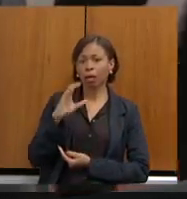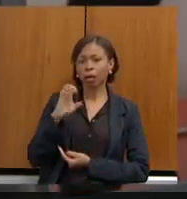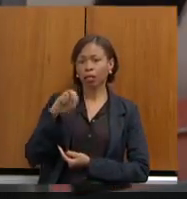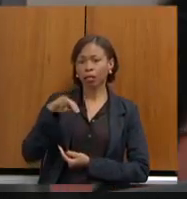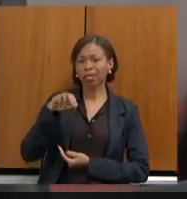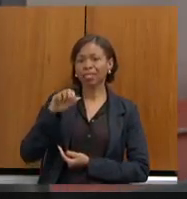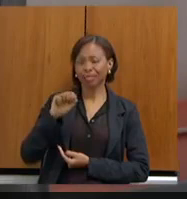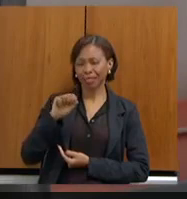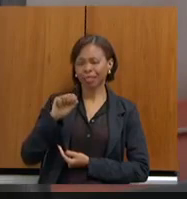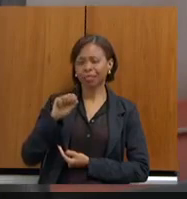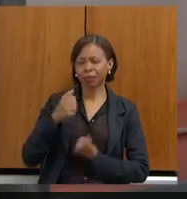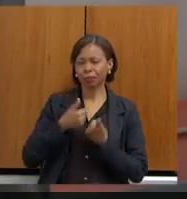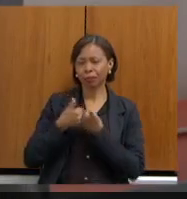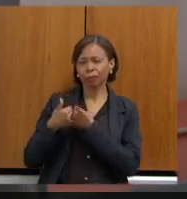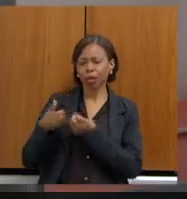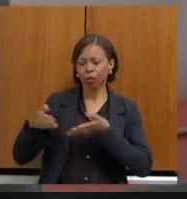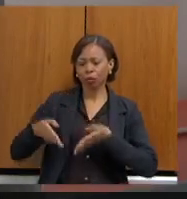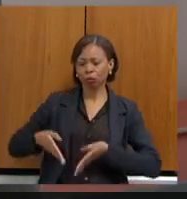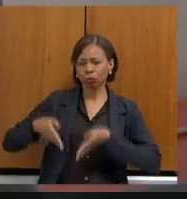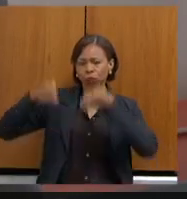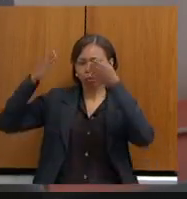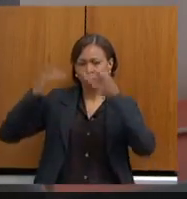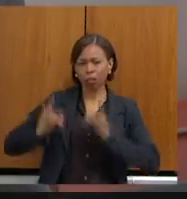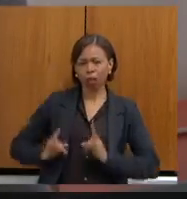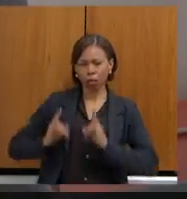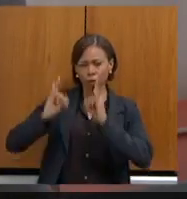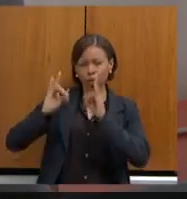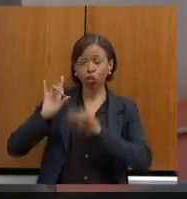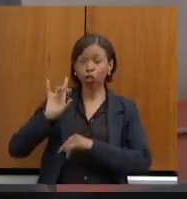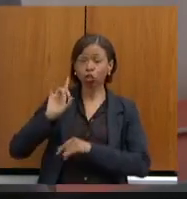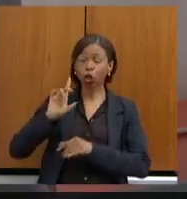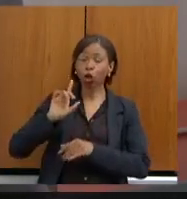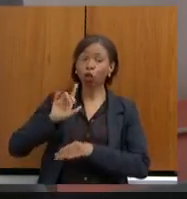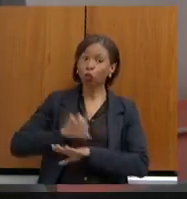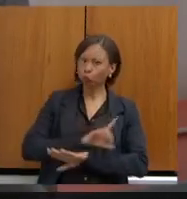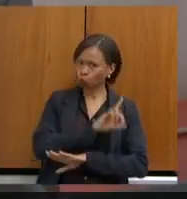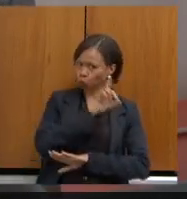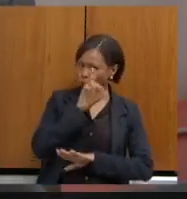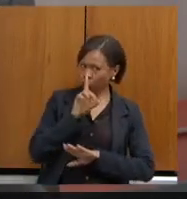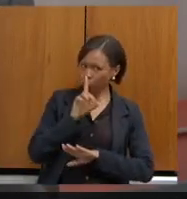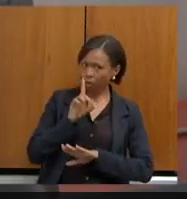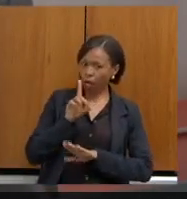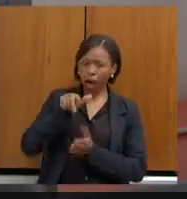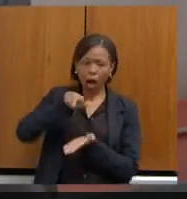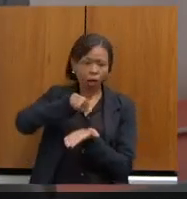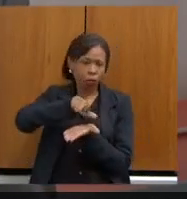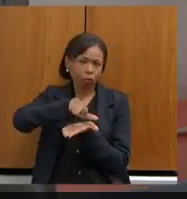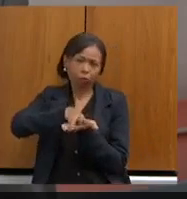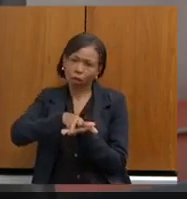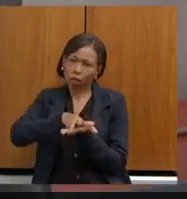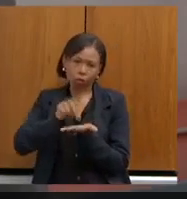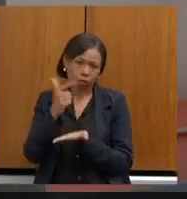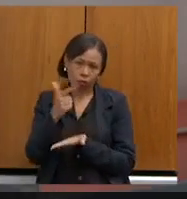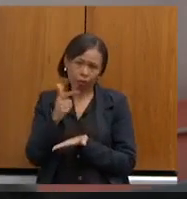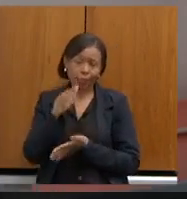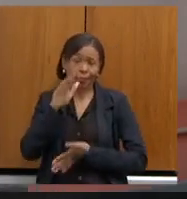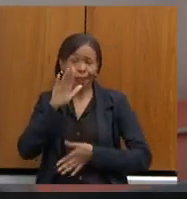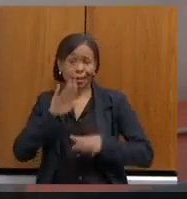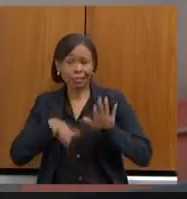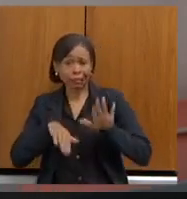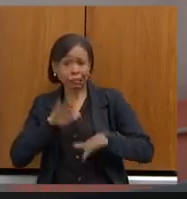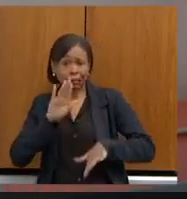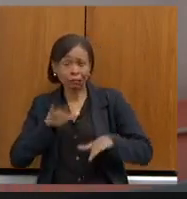o dia não tem internação né então vez ou outra a gente passa realmente efetivos apertos